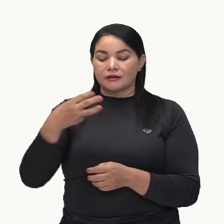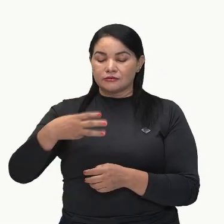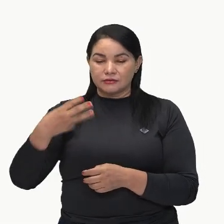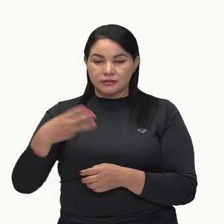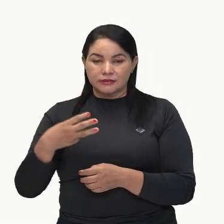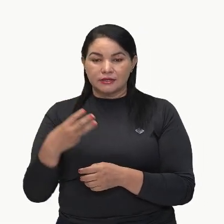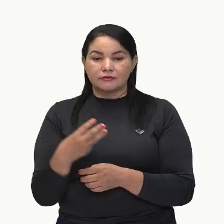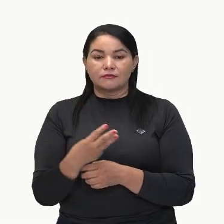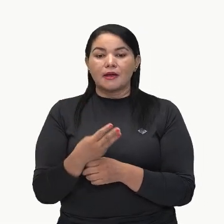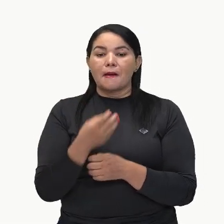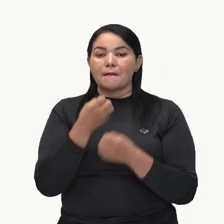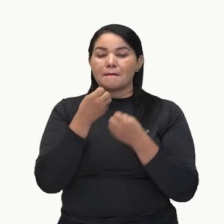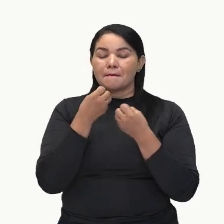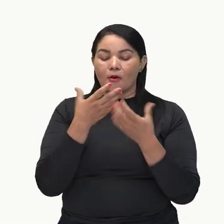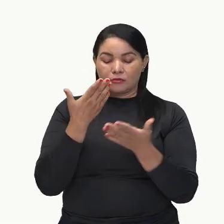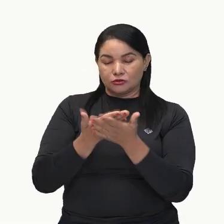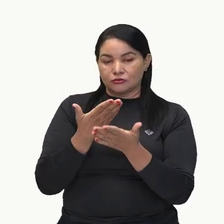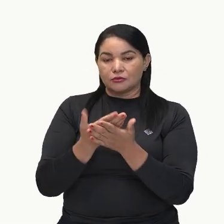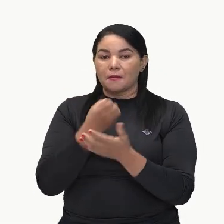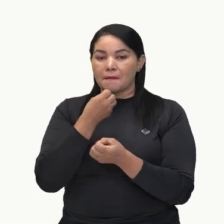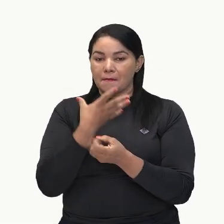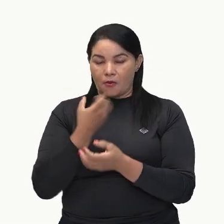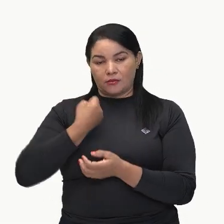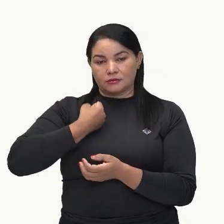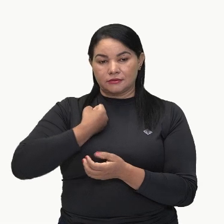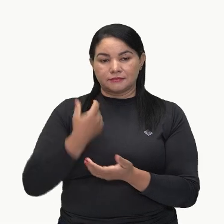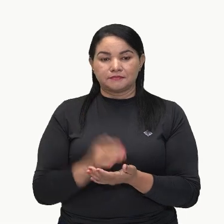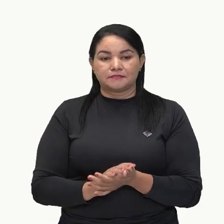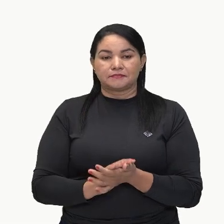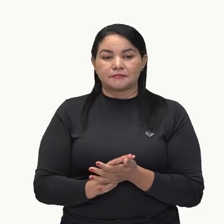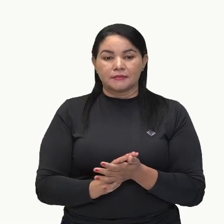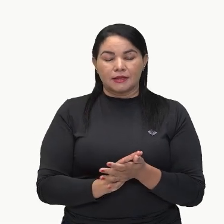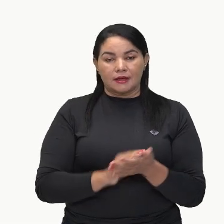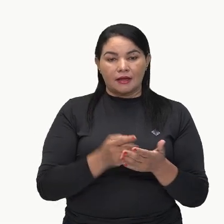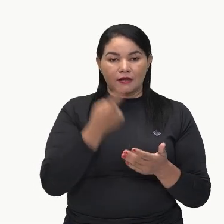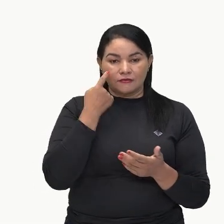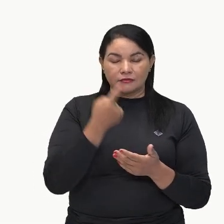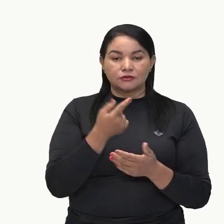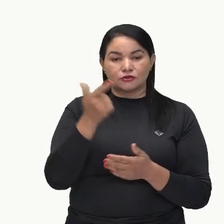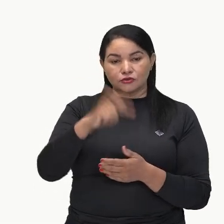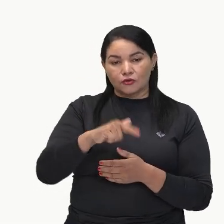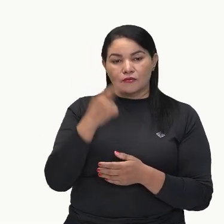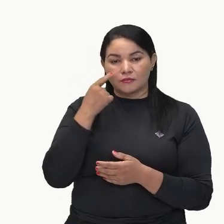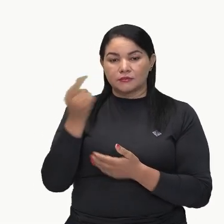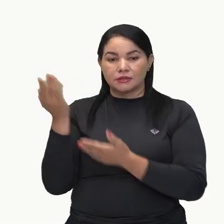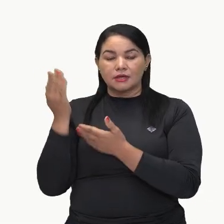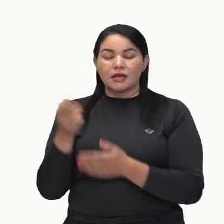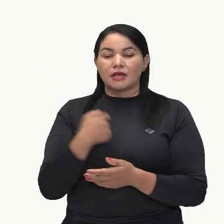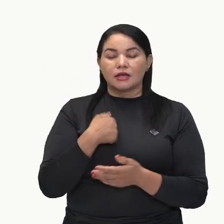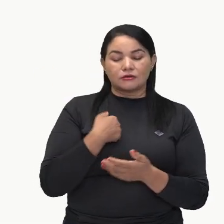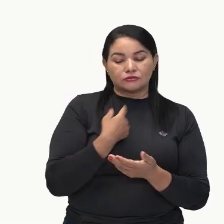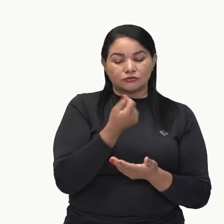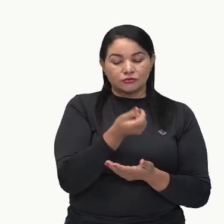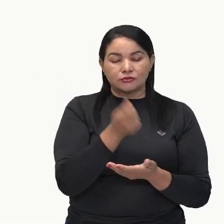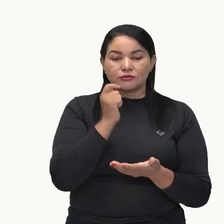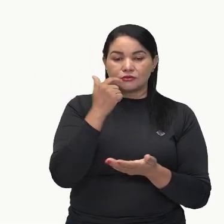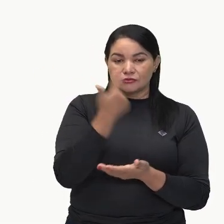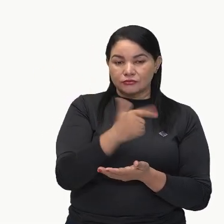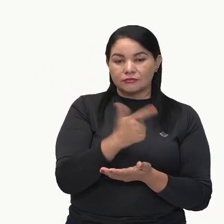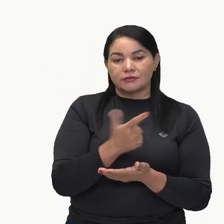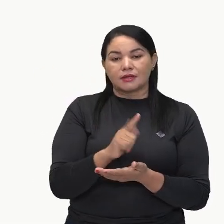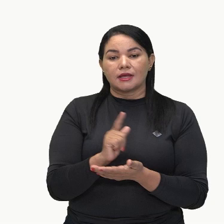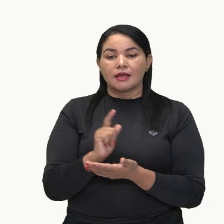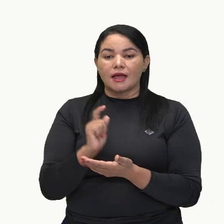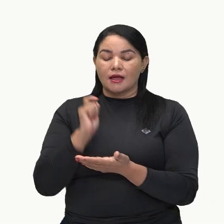aqui para o segundo período. Estou sem dinheiro. Não posso, pois, comprar nada. E aí, novamente, a